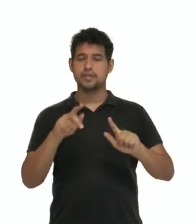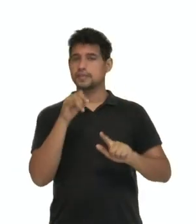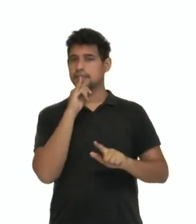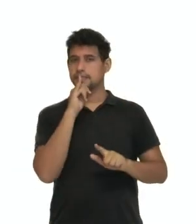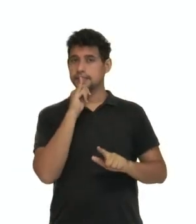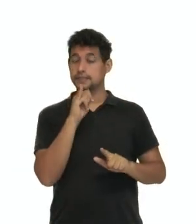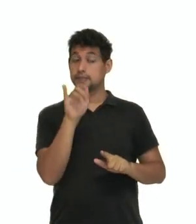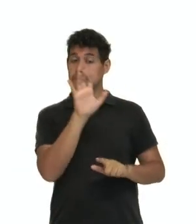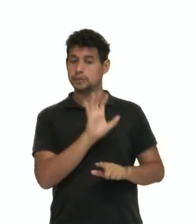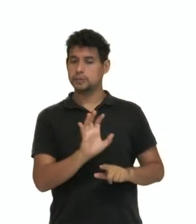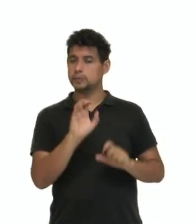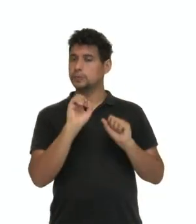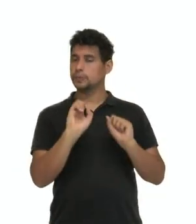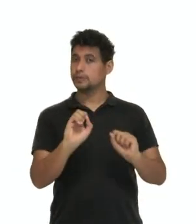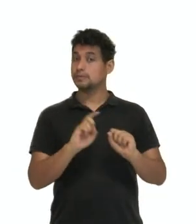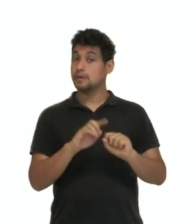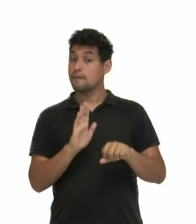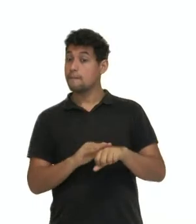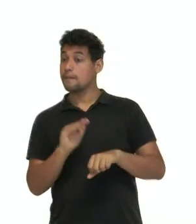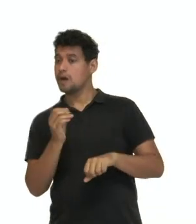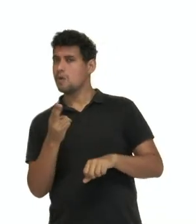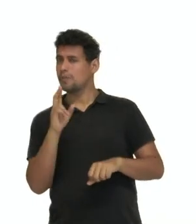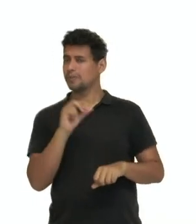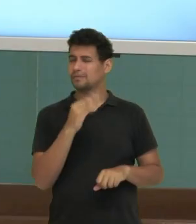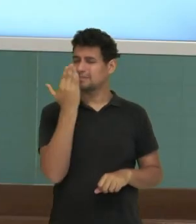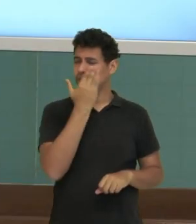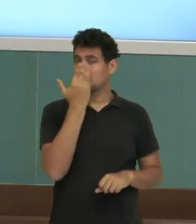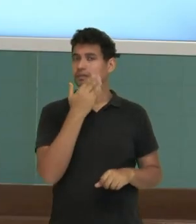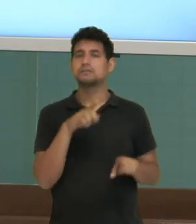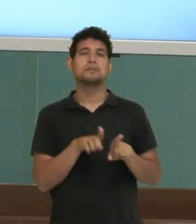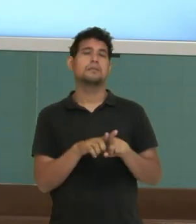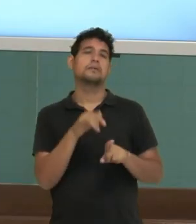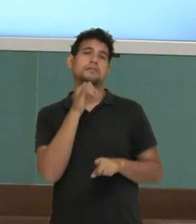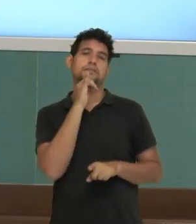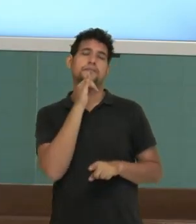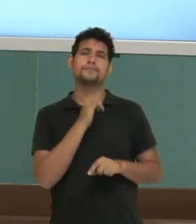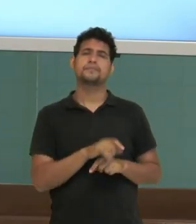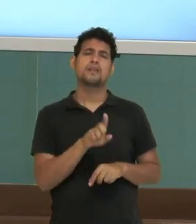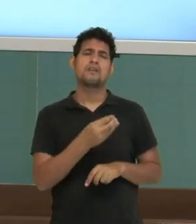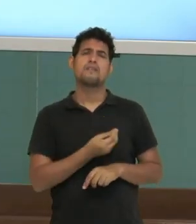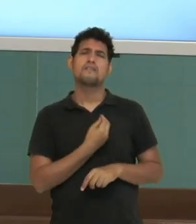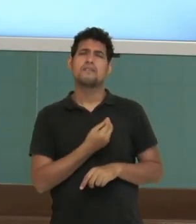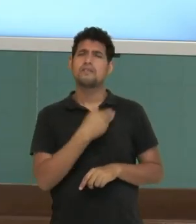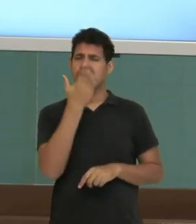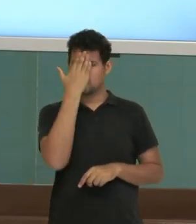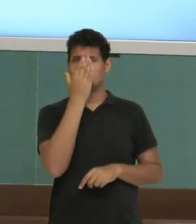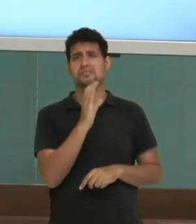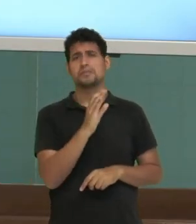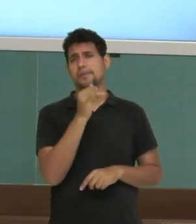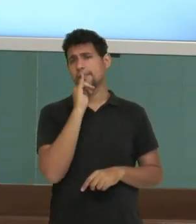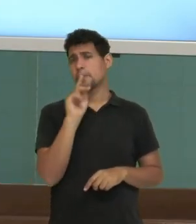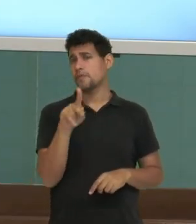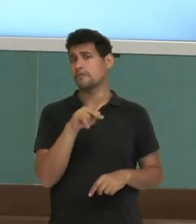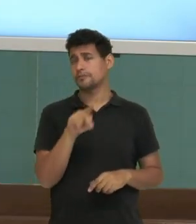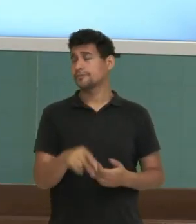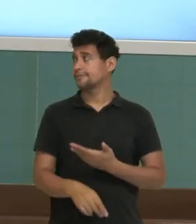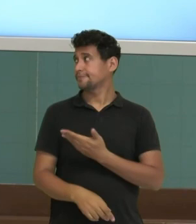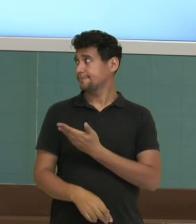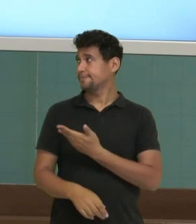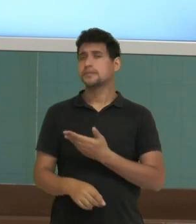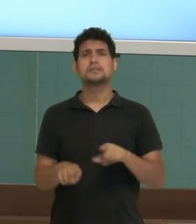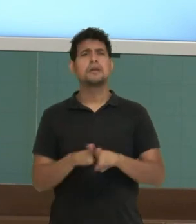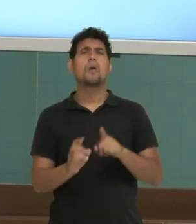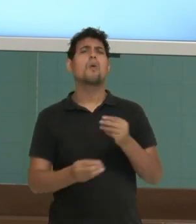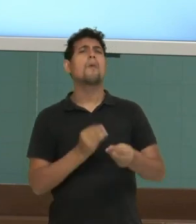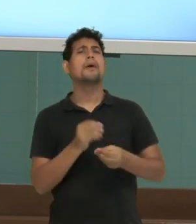as estações podem ser mais ou menos perceptíveis. Por exemplo, quem mora em Curitiba como o professor Fabiano, como